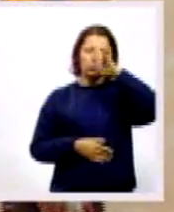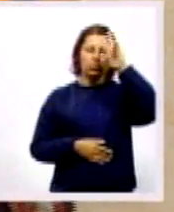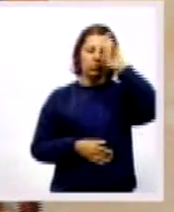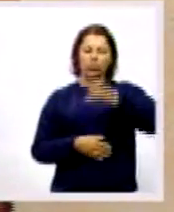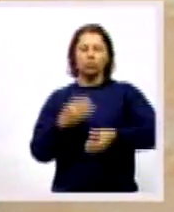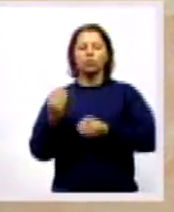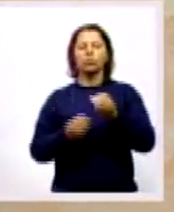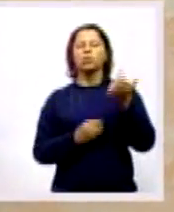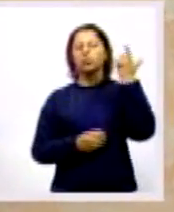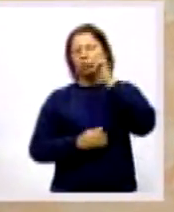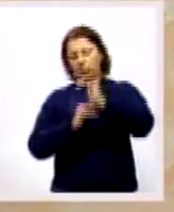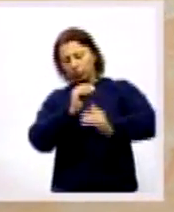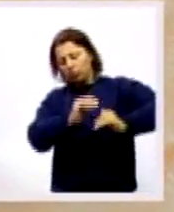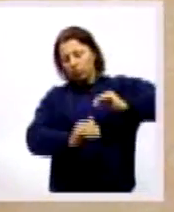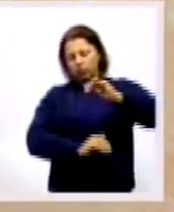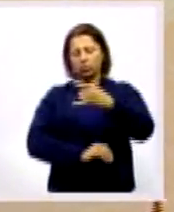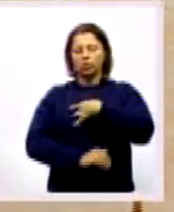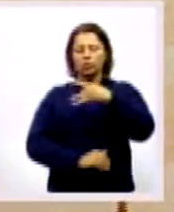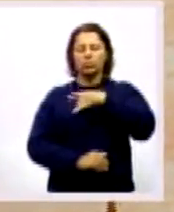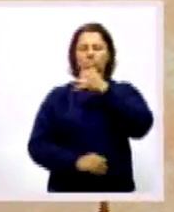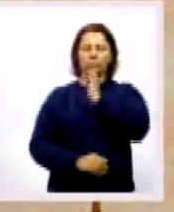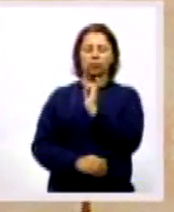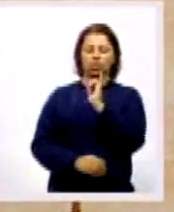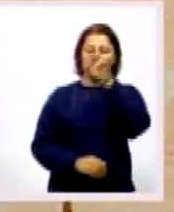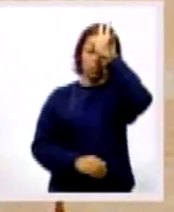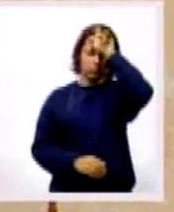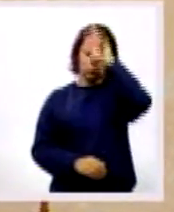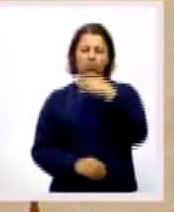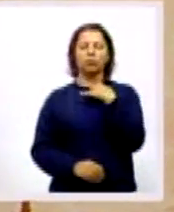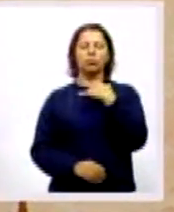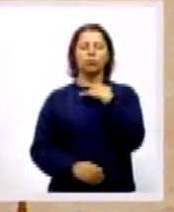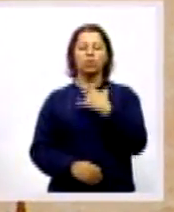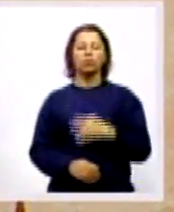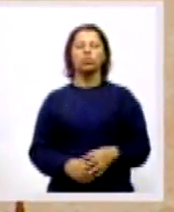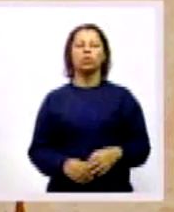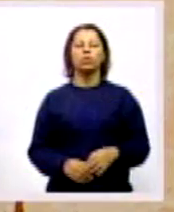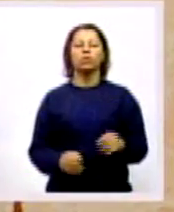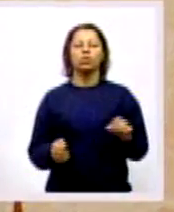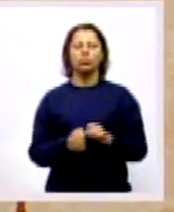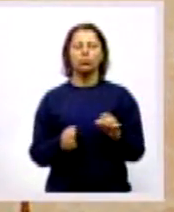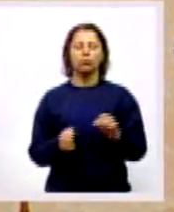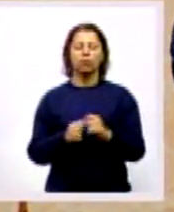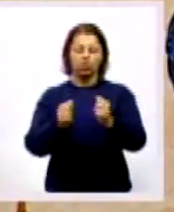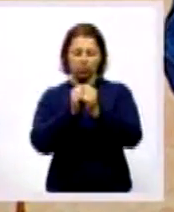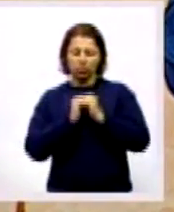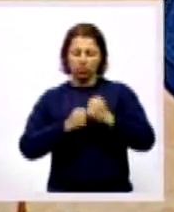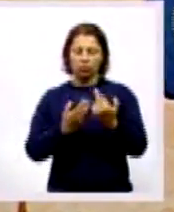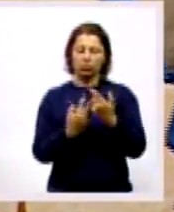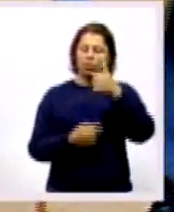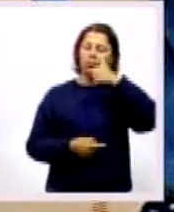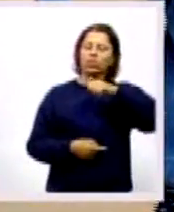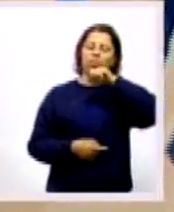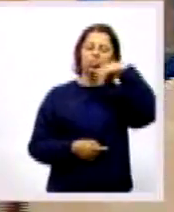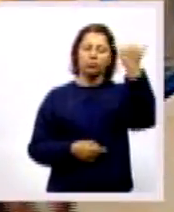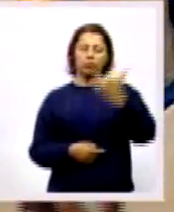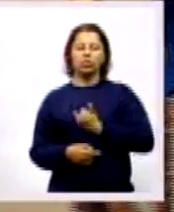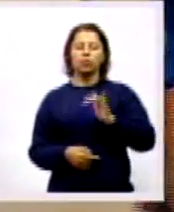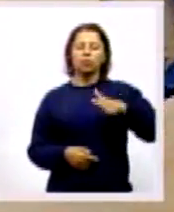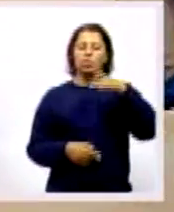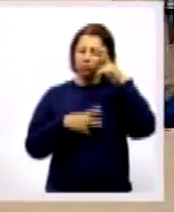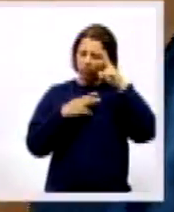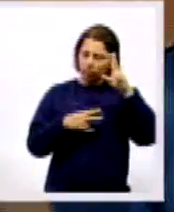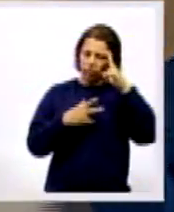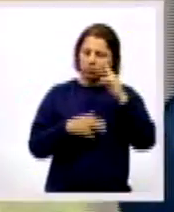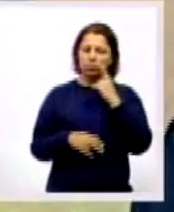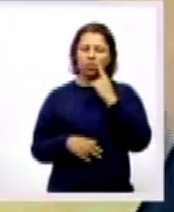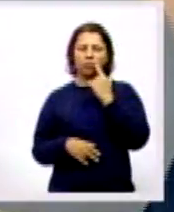você supera o medo? É dizer, essa barata não pode fazer comigo o que minha mãe falava que fazia. Quando a gente dormia com a